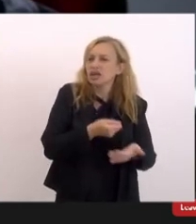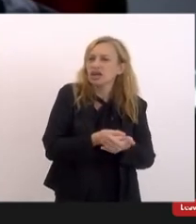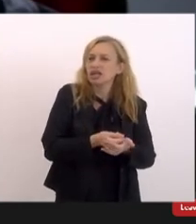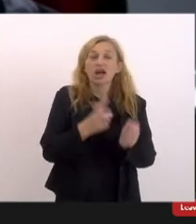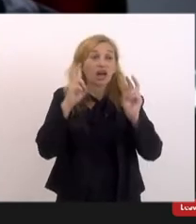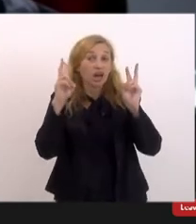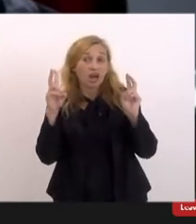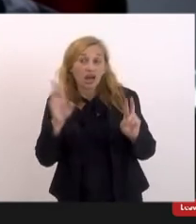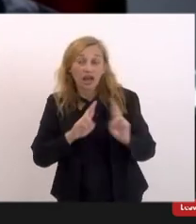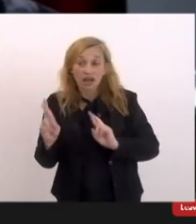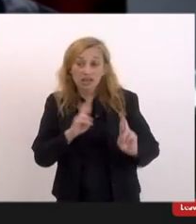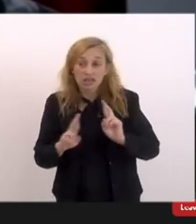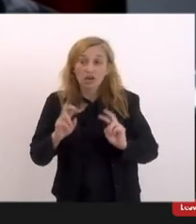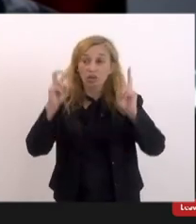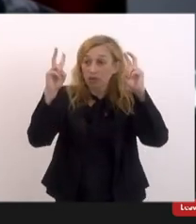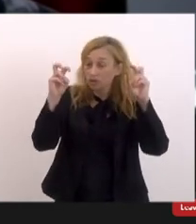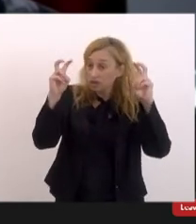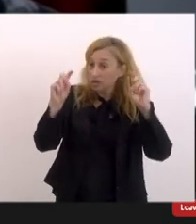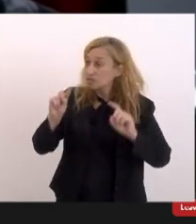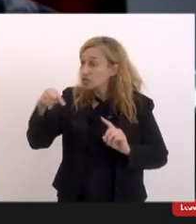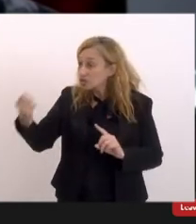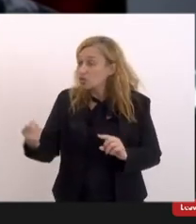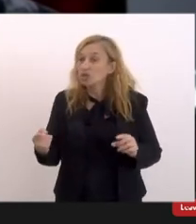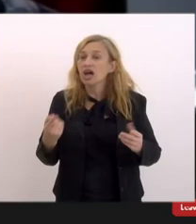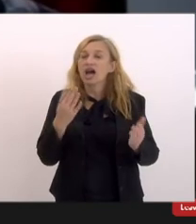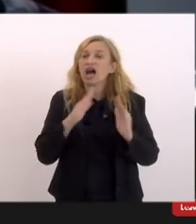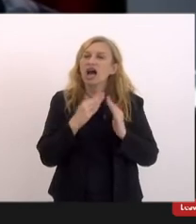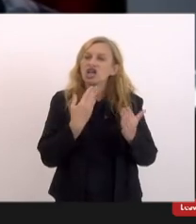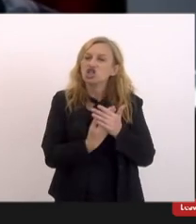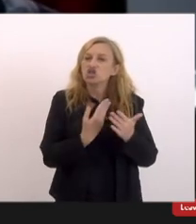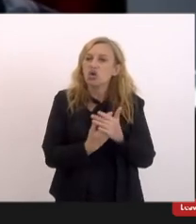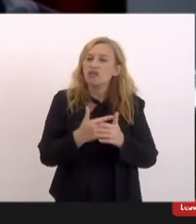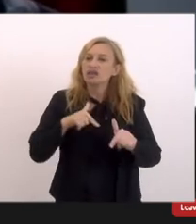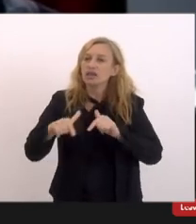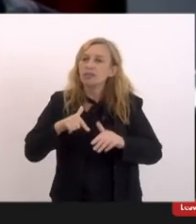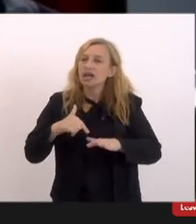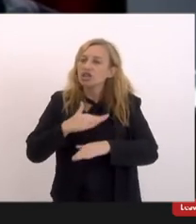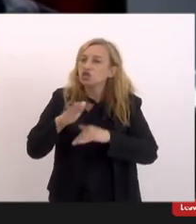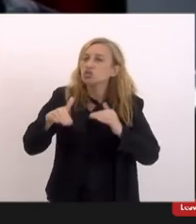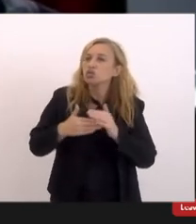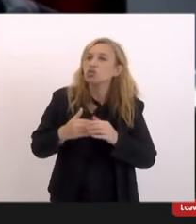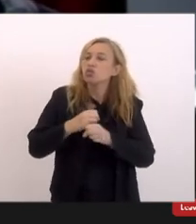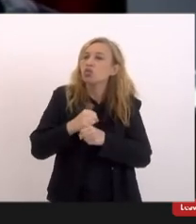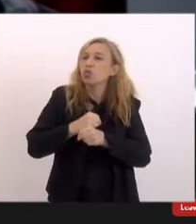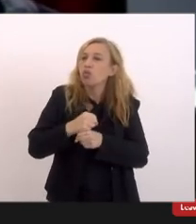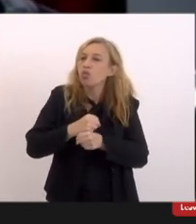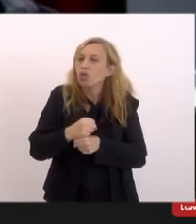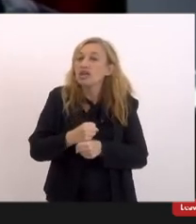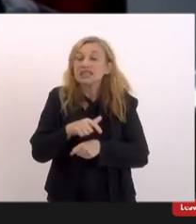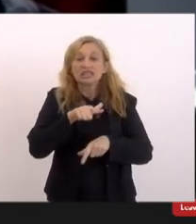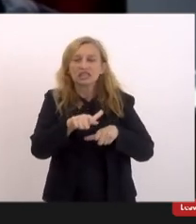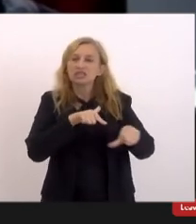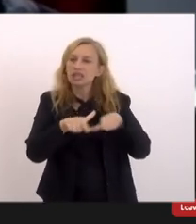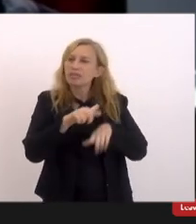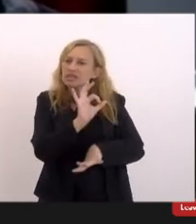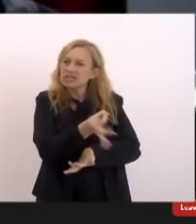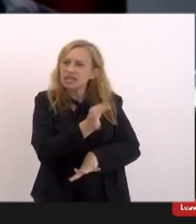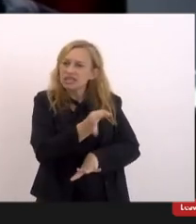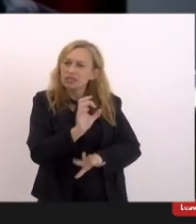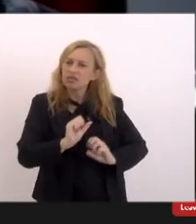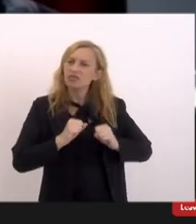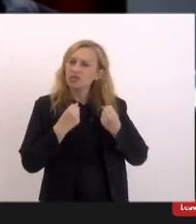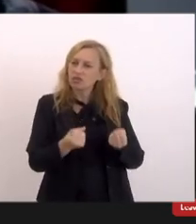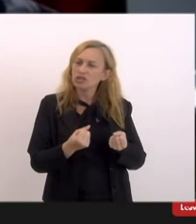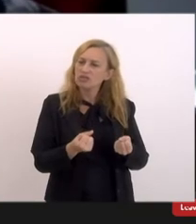tema, quanto nas disciplinas eletivas. A escola vai trabalhar isso todo ano, e nesse trabalho, obviamente, vai